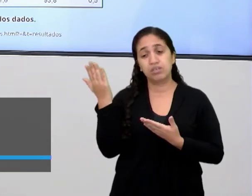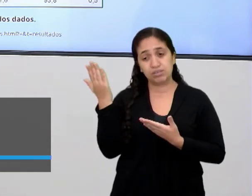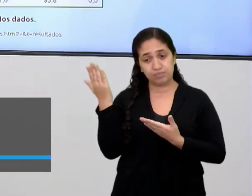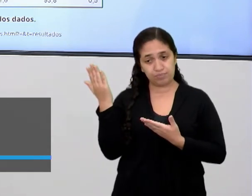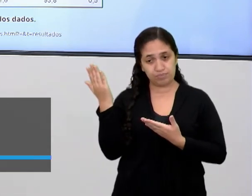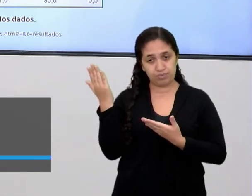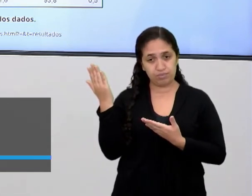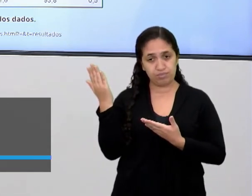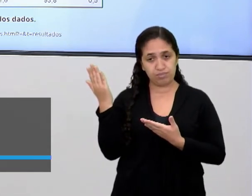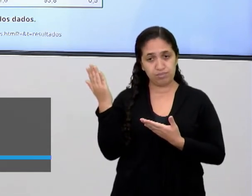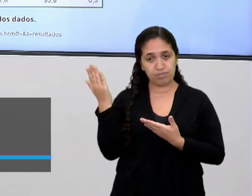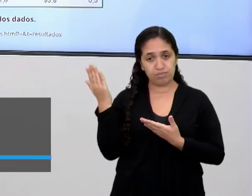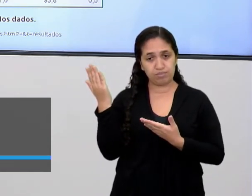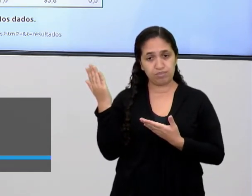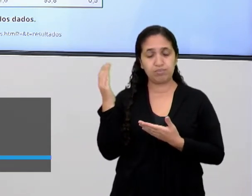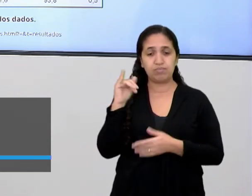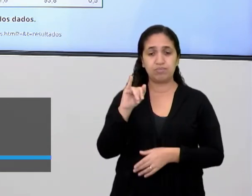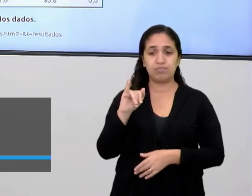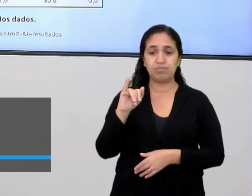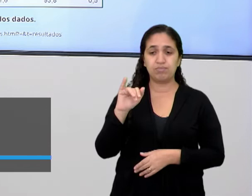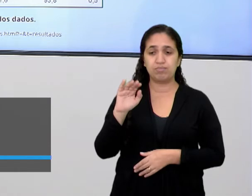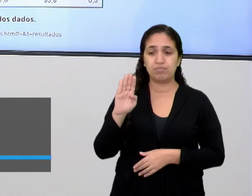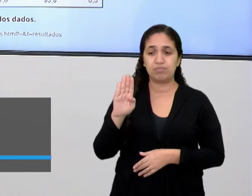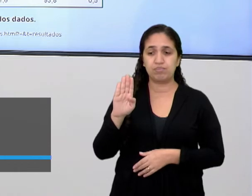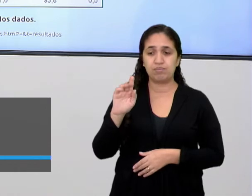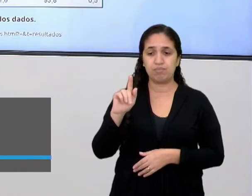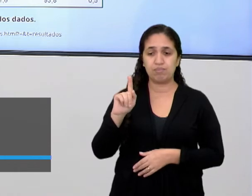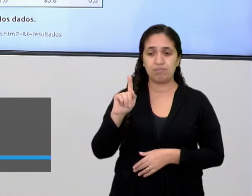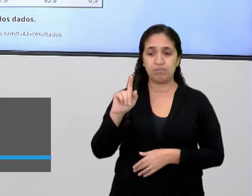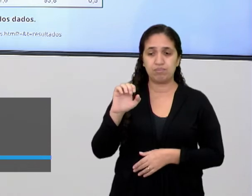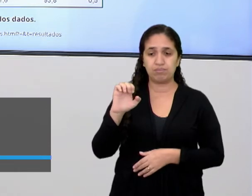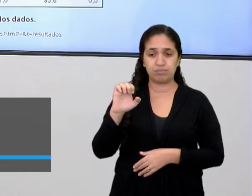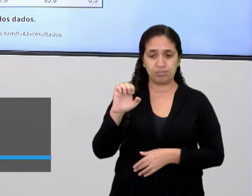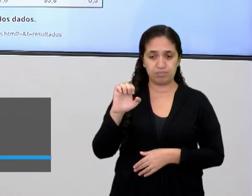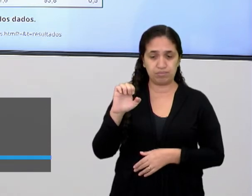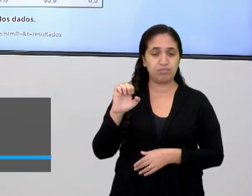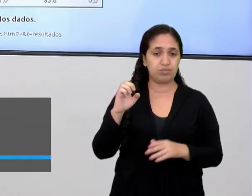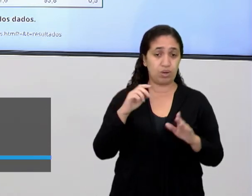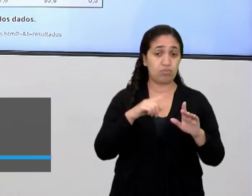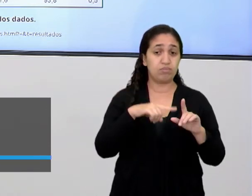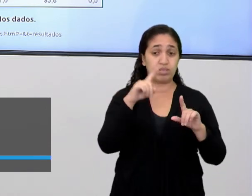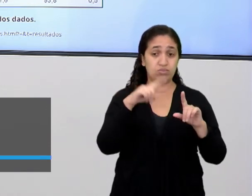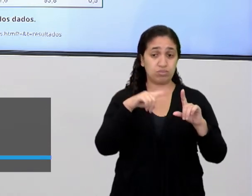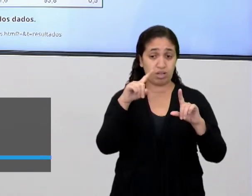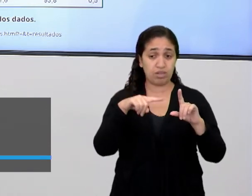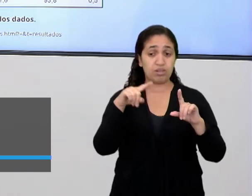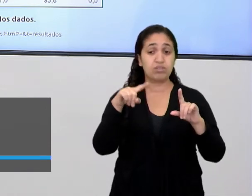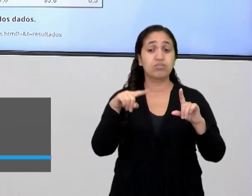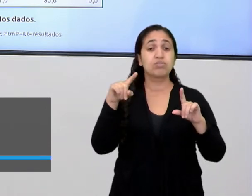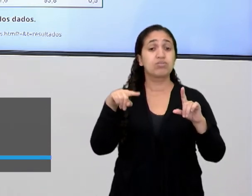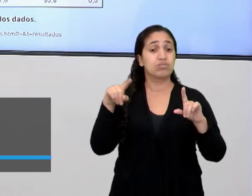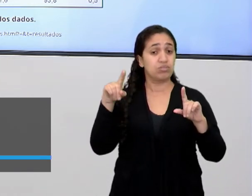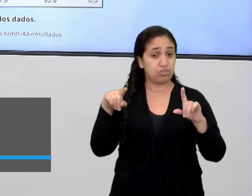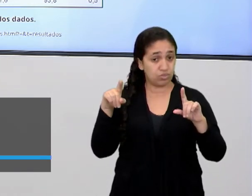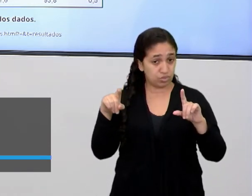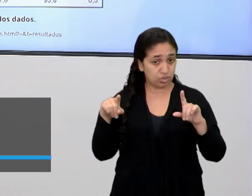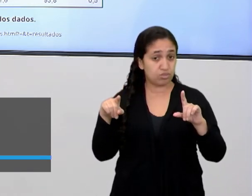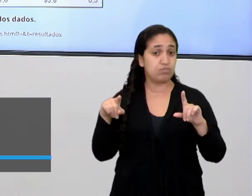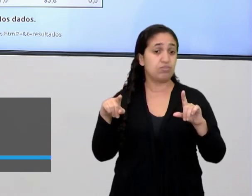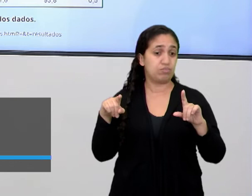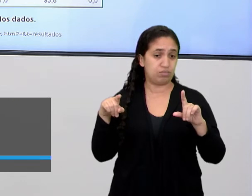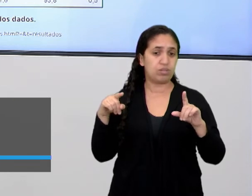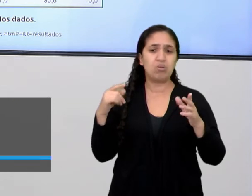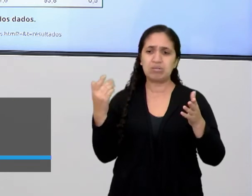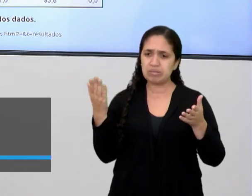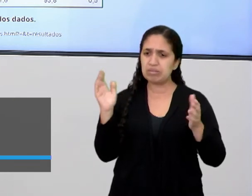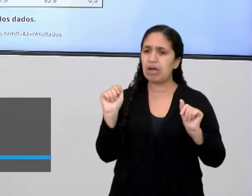foram tirados lá do IBGE, tá ok? Então, as estatísticas, elas foram extraídas, são dados muito confiáveis,